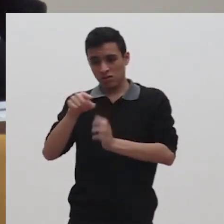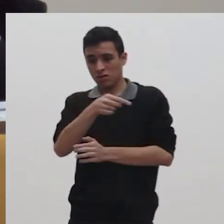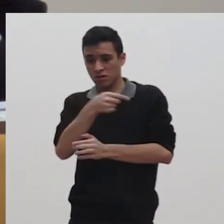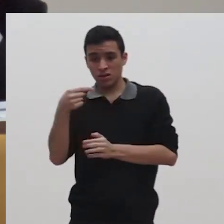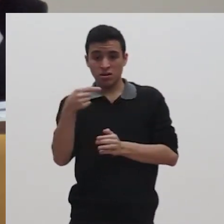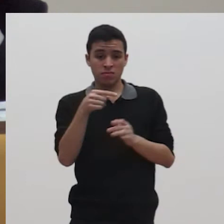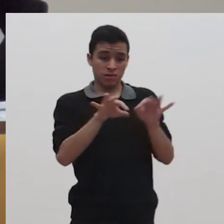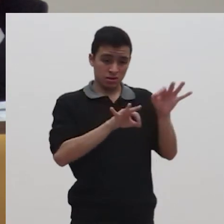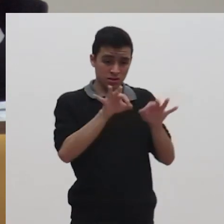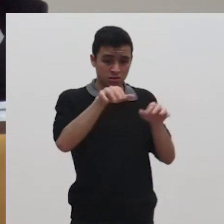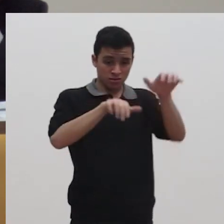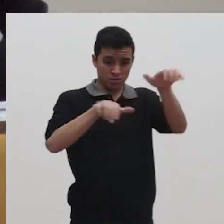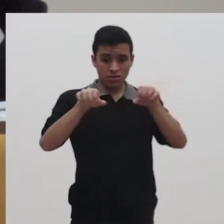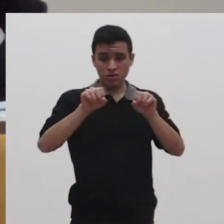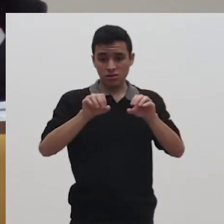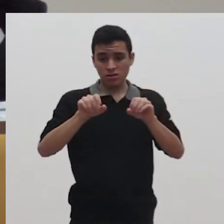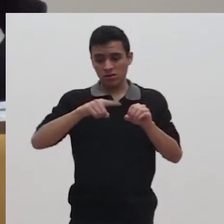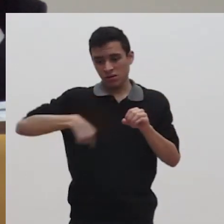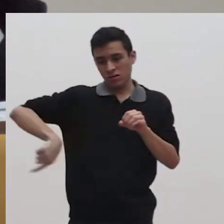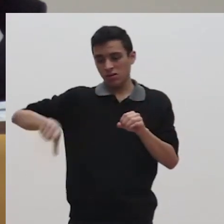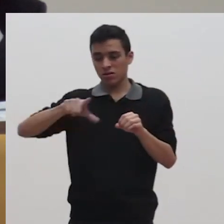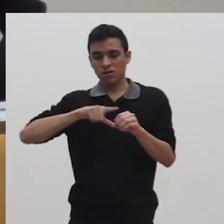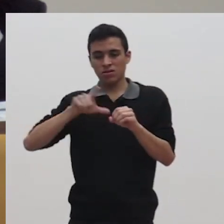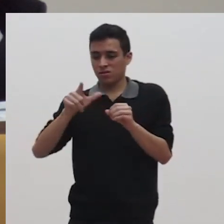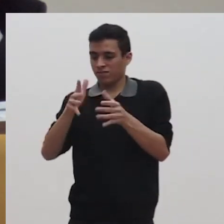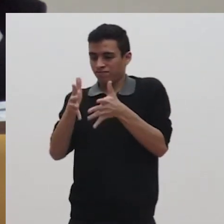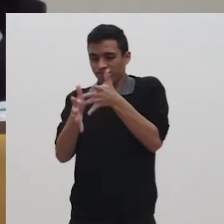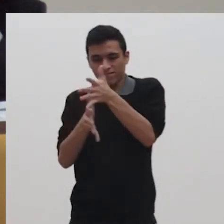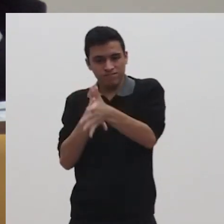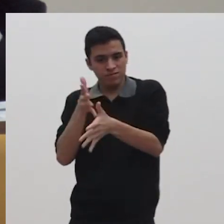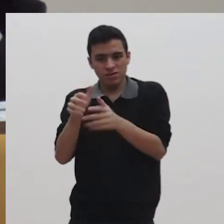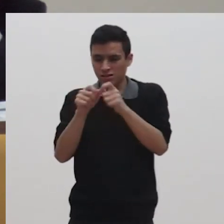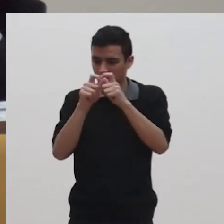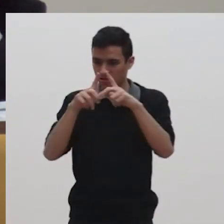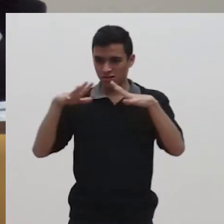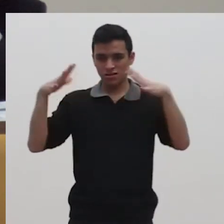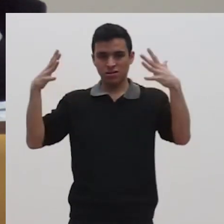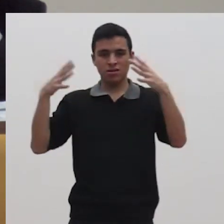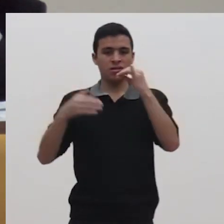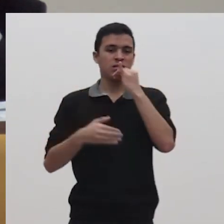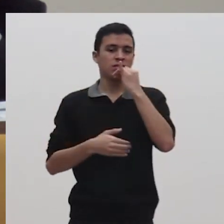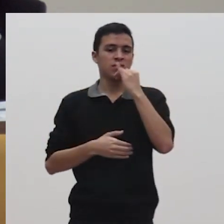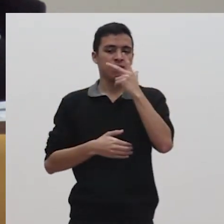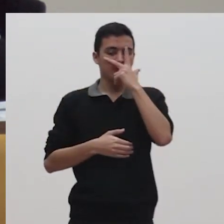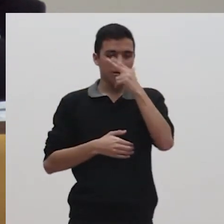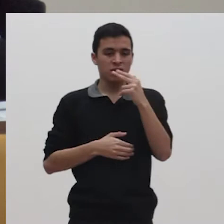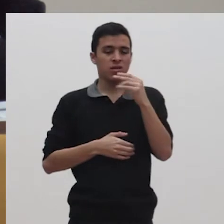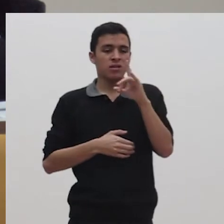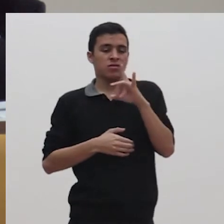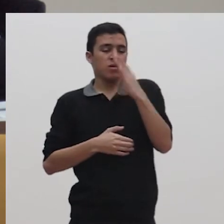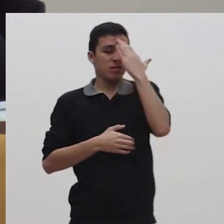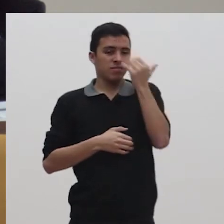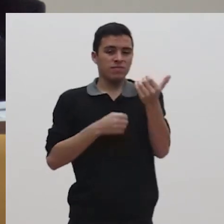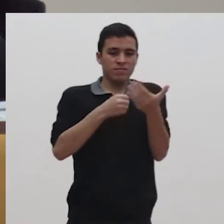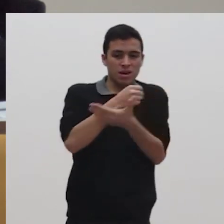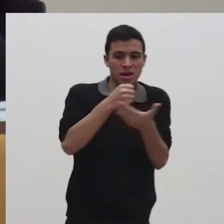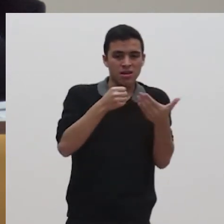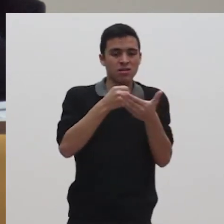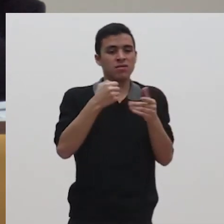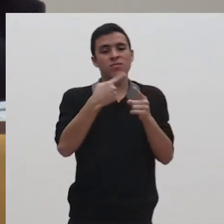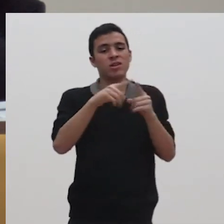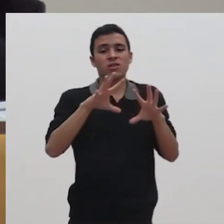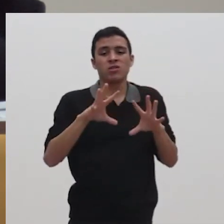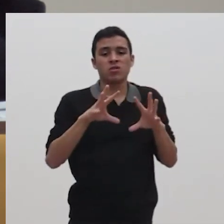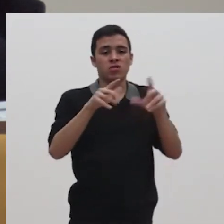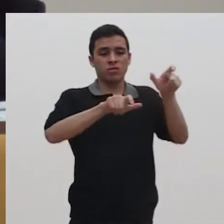Semana de Planejamento do Setor de Educação, The Books on the Table em Libras. São pequenas noções para que todos